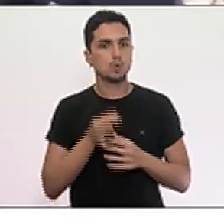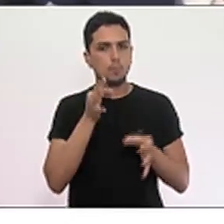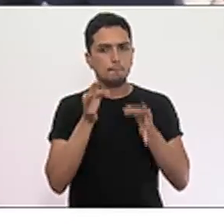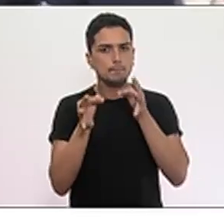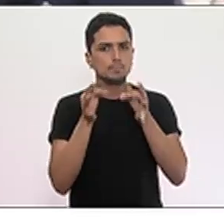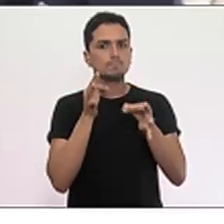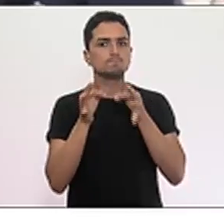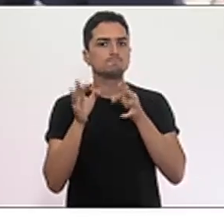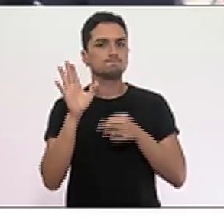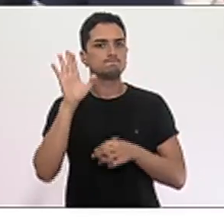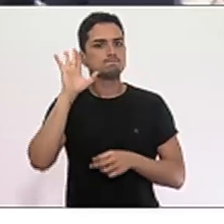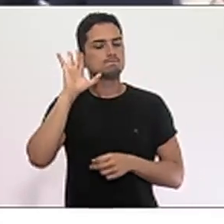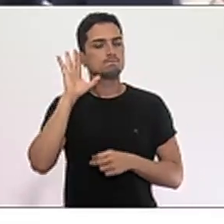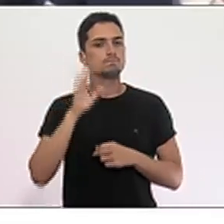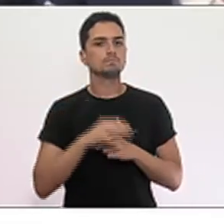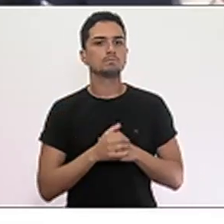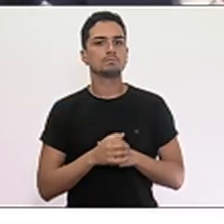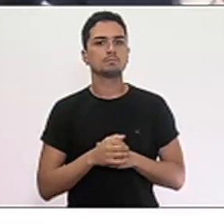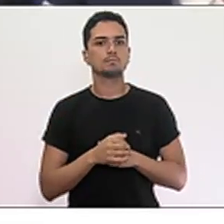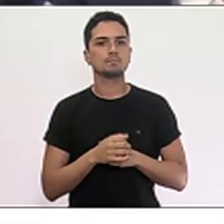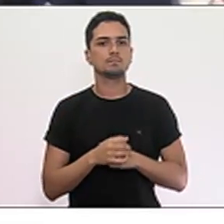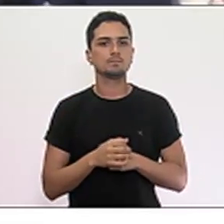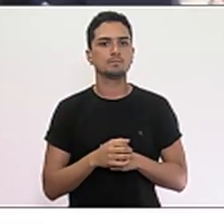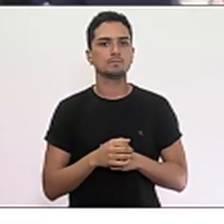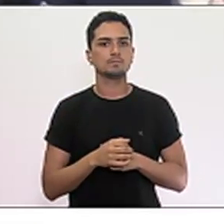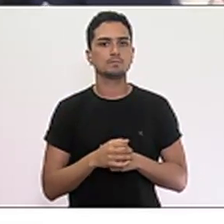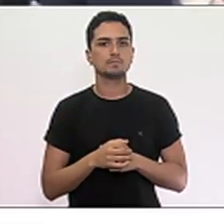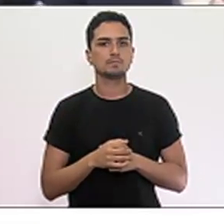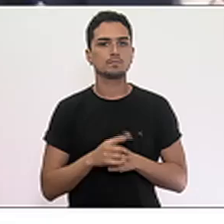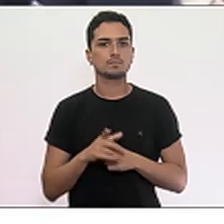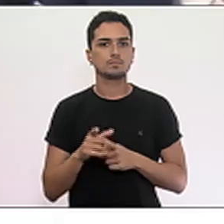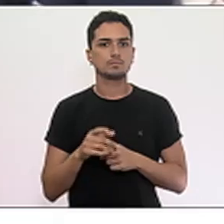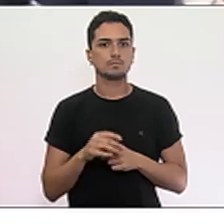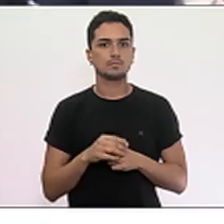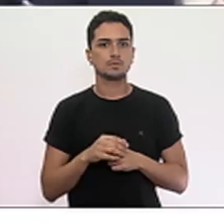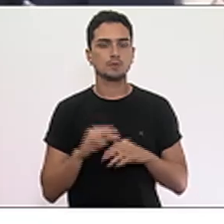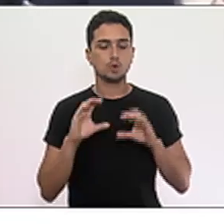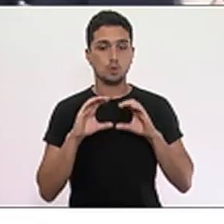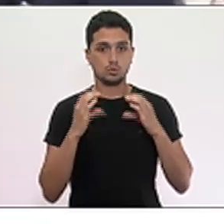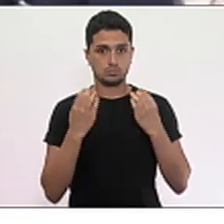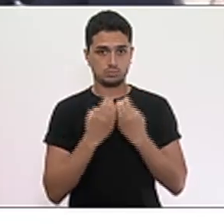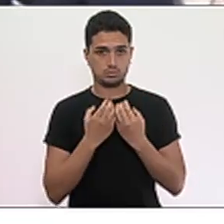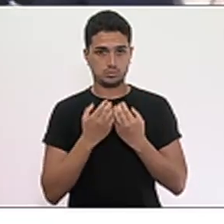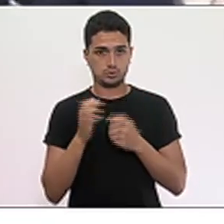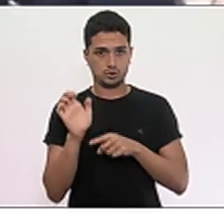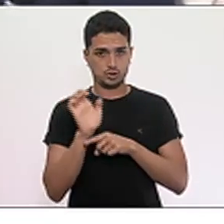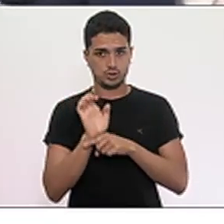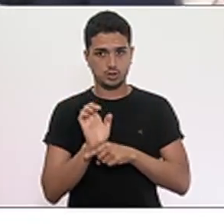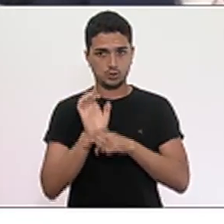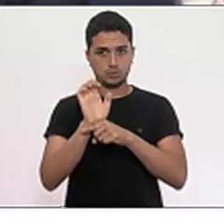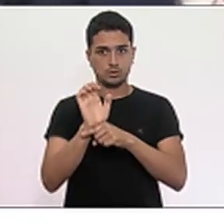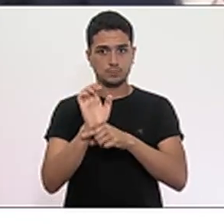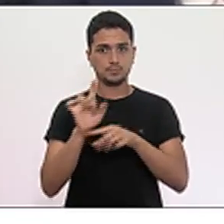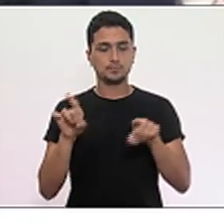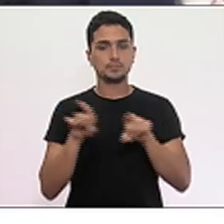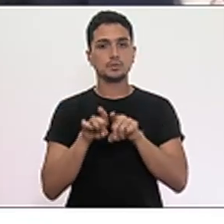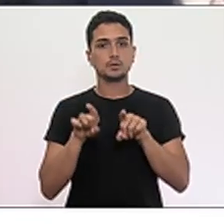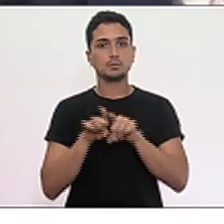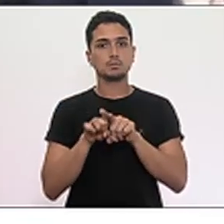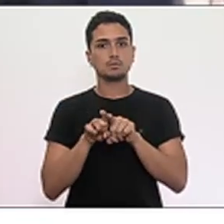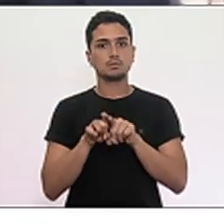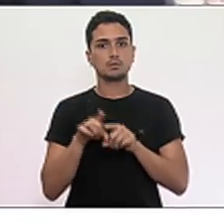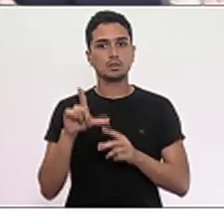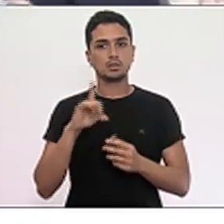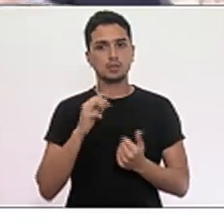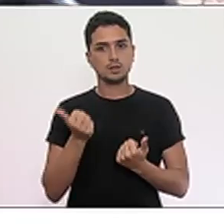Nós temos como instância maior, como já disse aqui, o Conselho Estadual, e nós temos um grande articulador, que é o